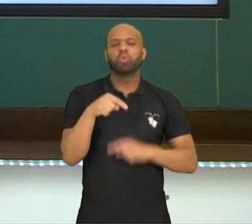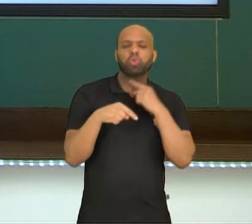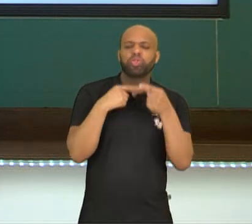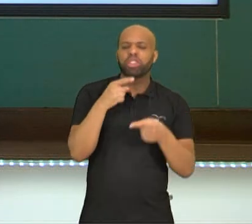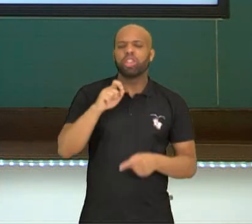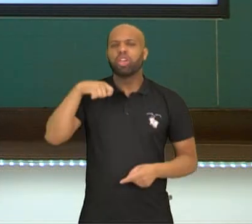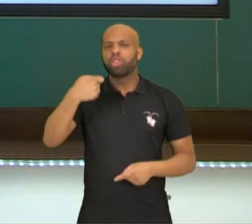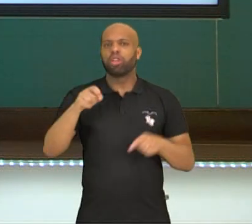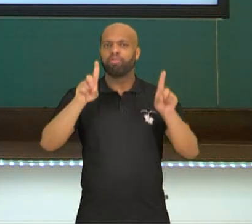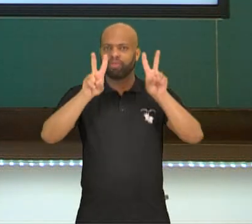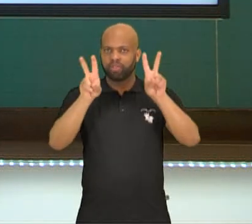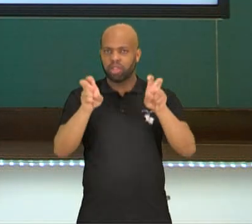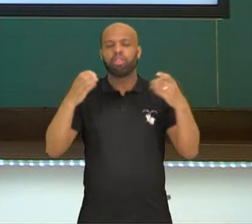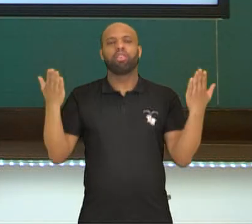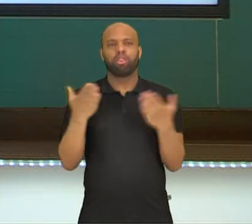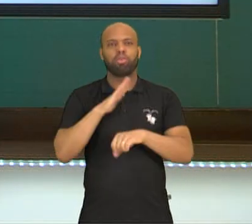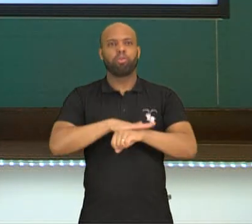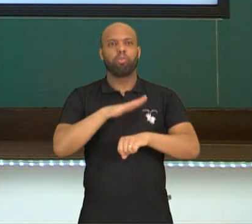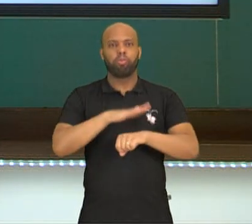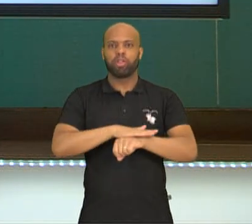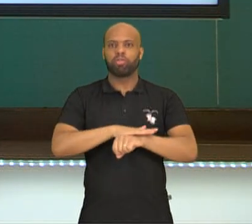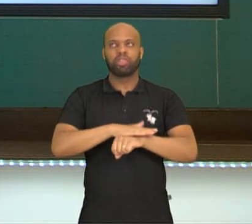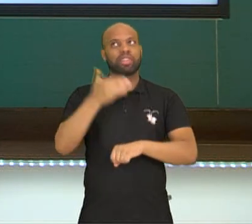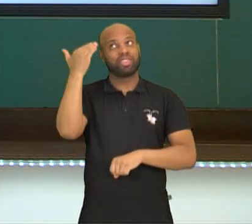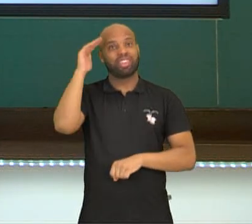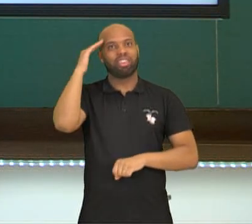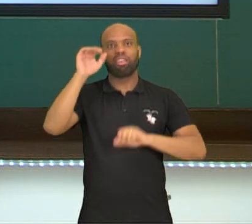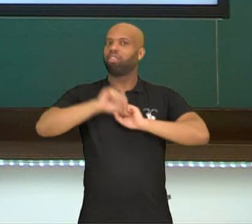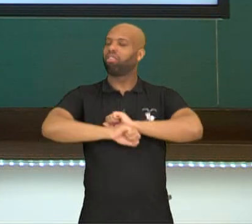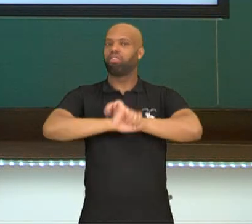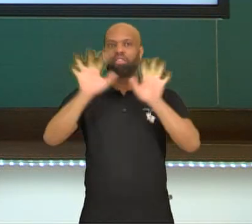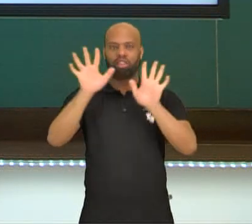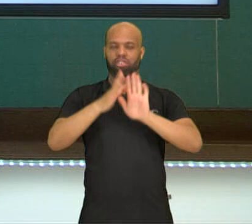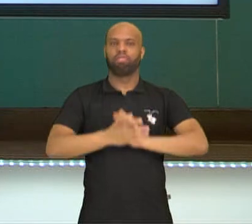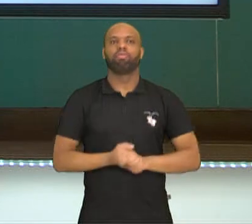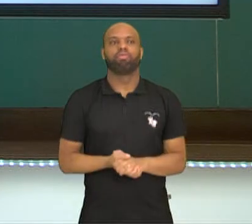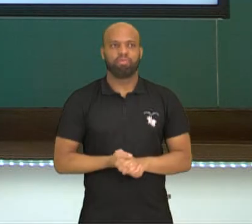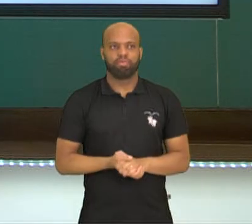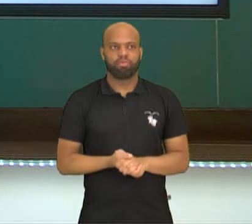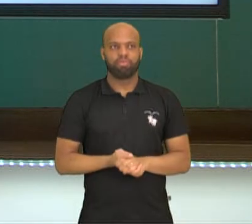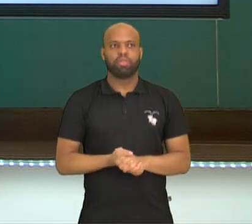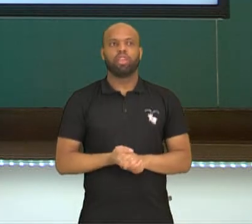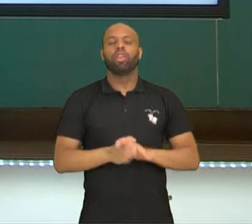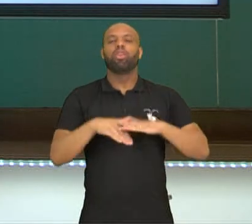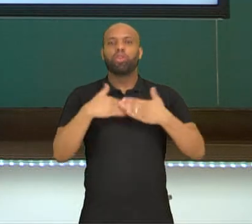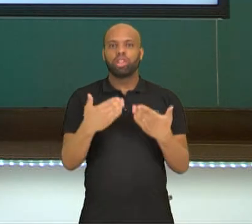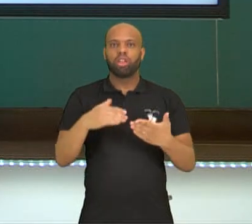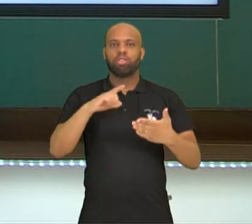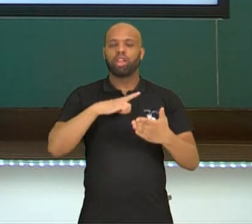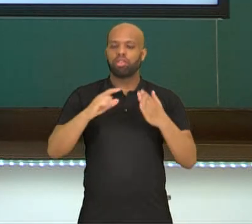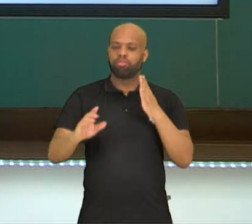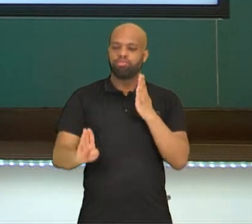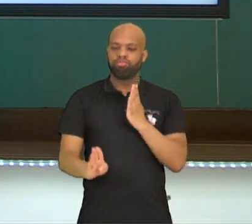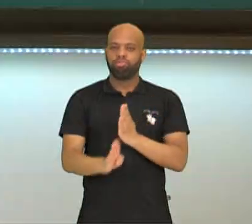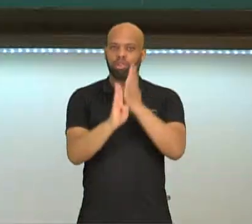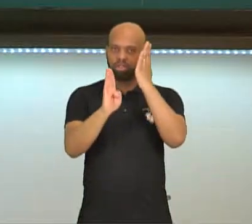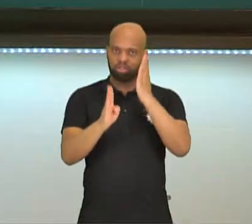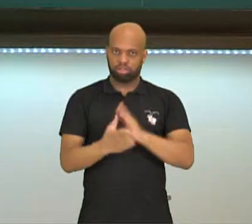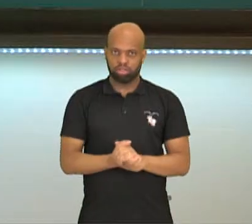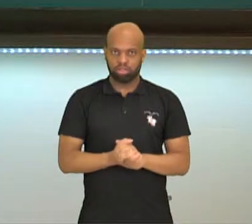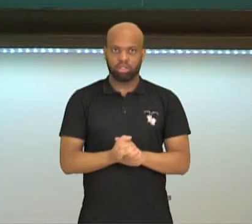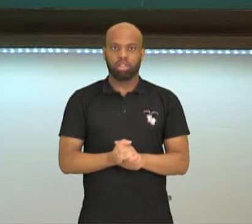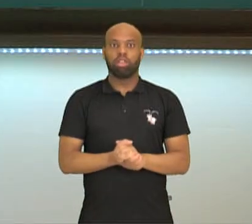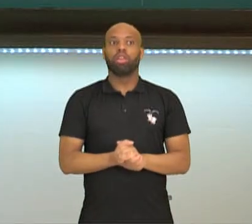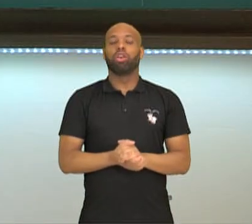isso, este é o momento de esclarecer todas essas dúvidas. Então, o diagnóstico para essa